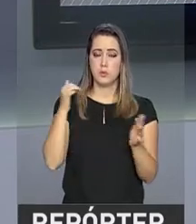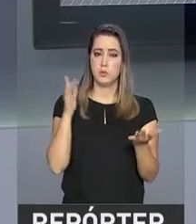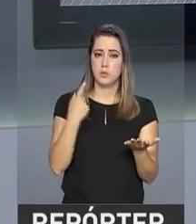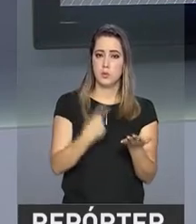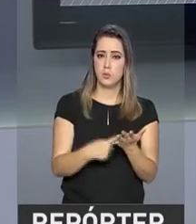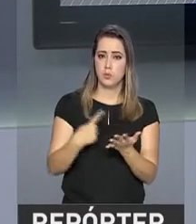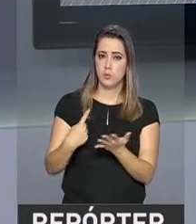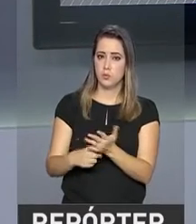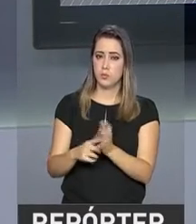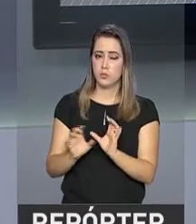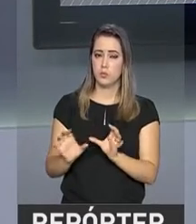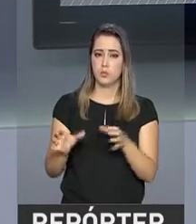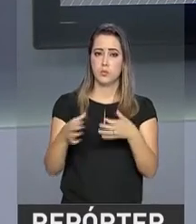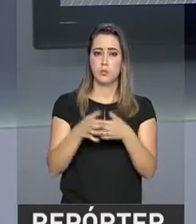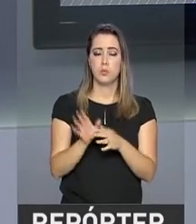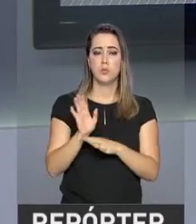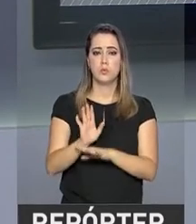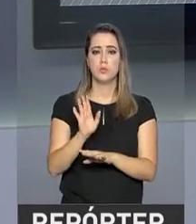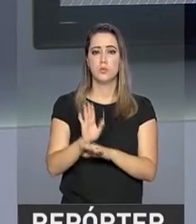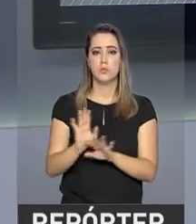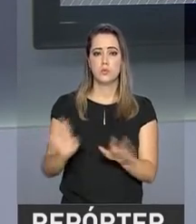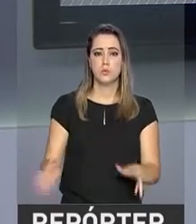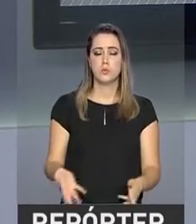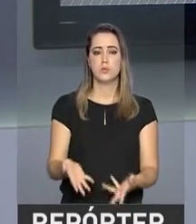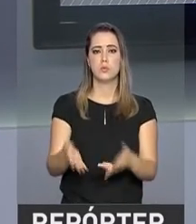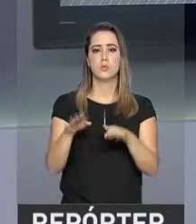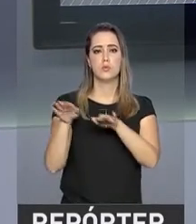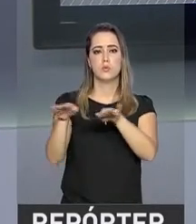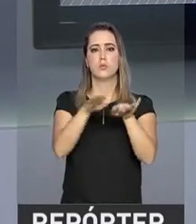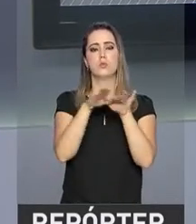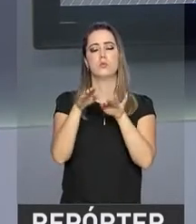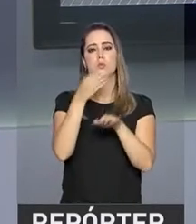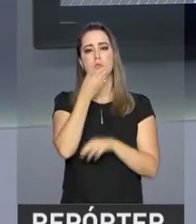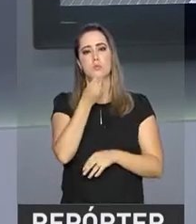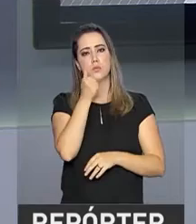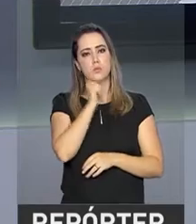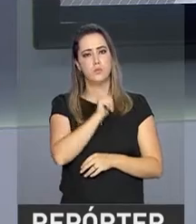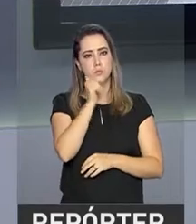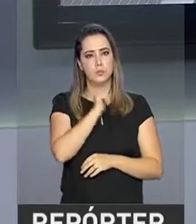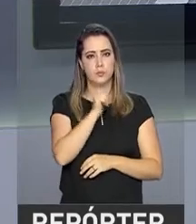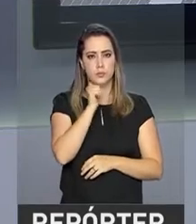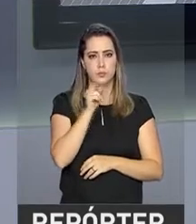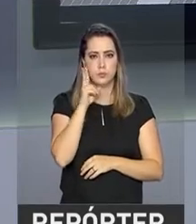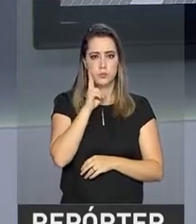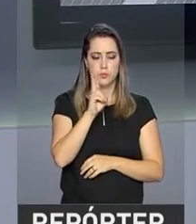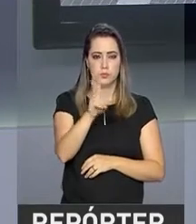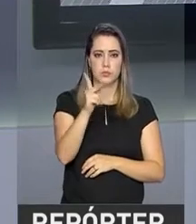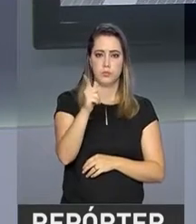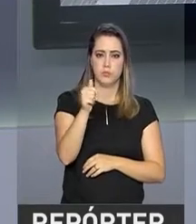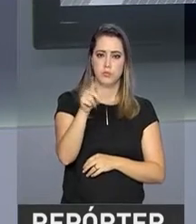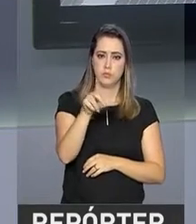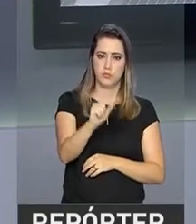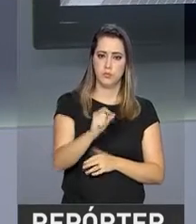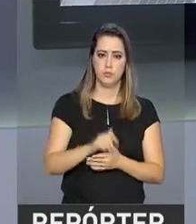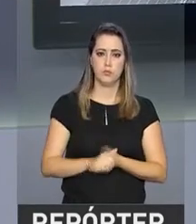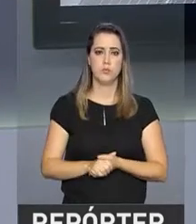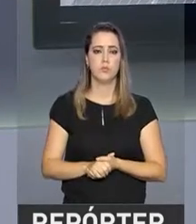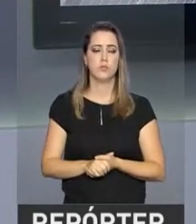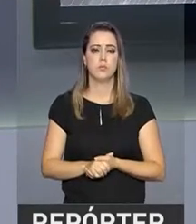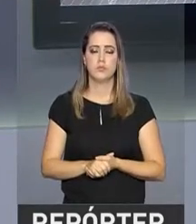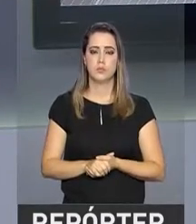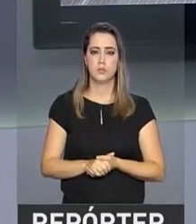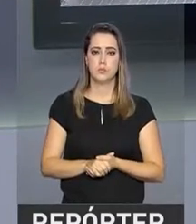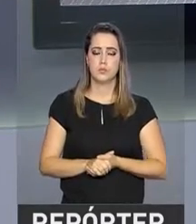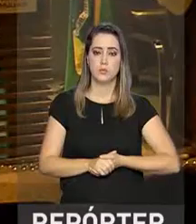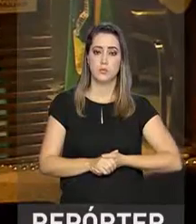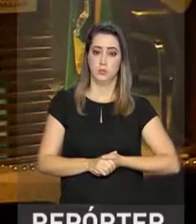de entidades que querem colaborar com o governo na promoção da igualdade entre homens e mulheres. Veja na reportagem de Paulo La Sálvia.